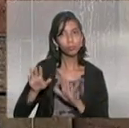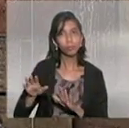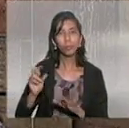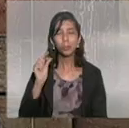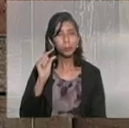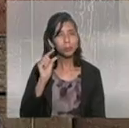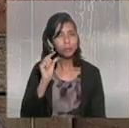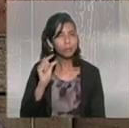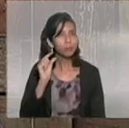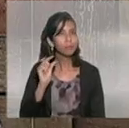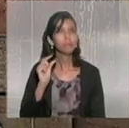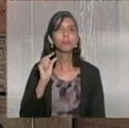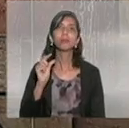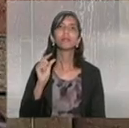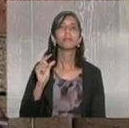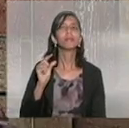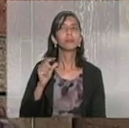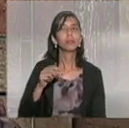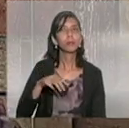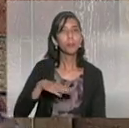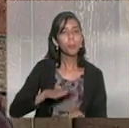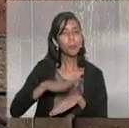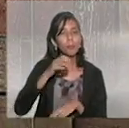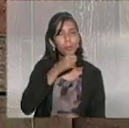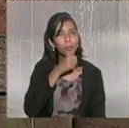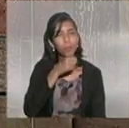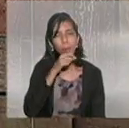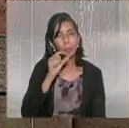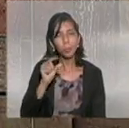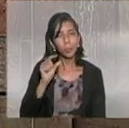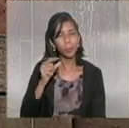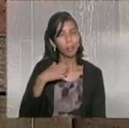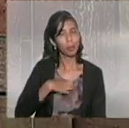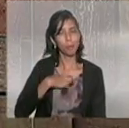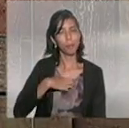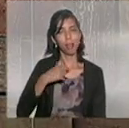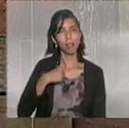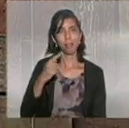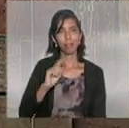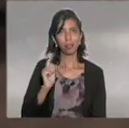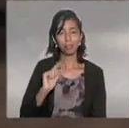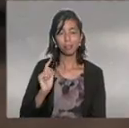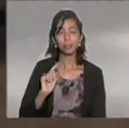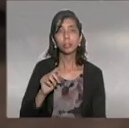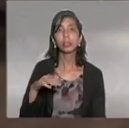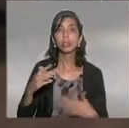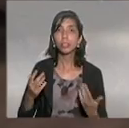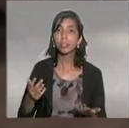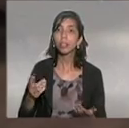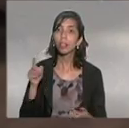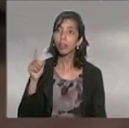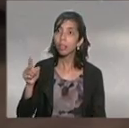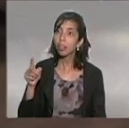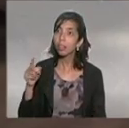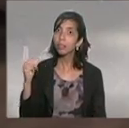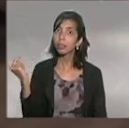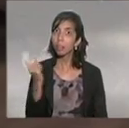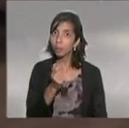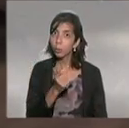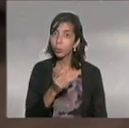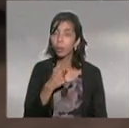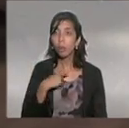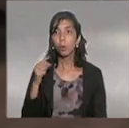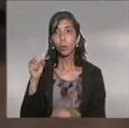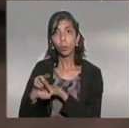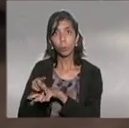um pouquinho mais velho do que eu, só um pouquinho, para ela não ficar brava. E aí, quando ela saiu,